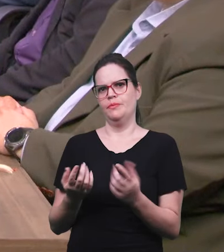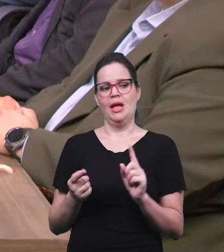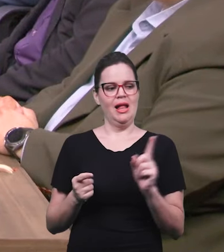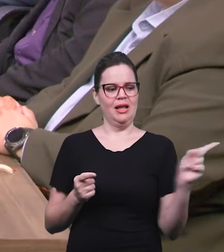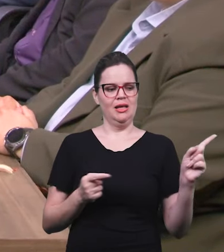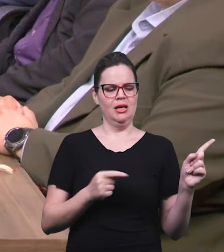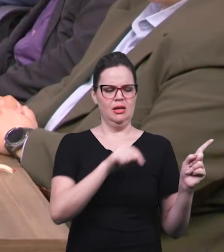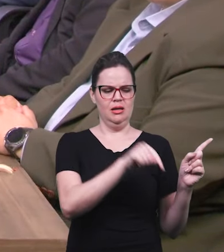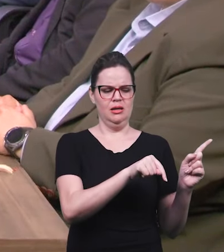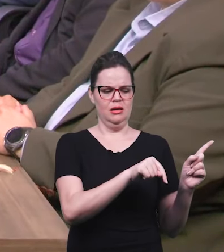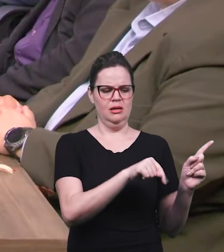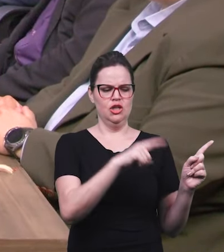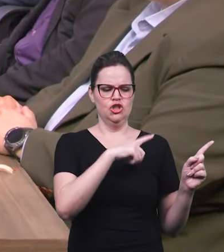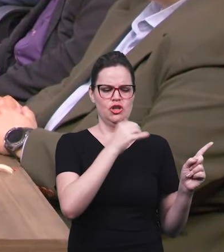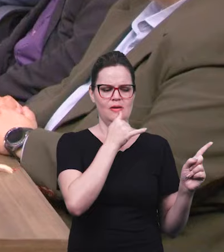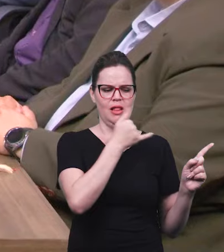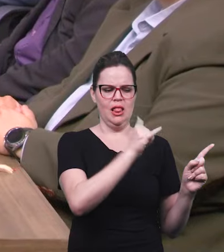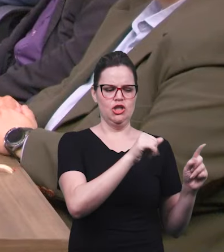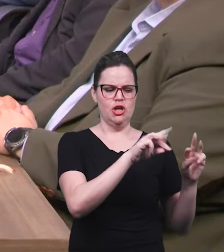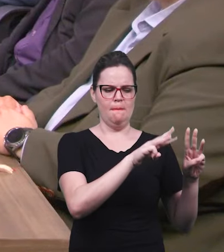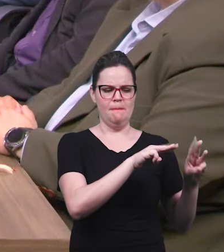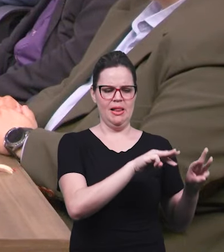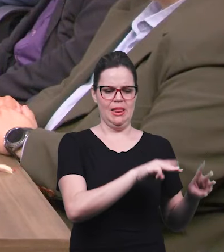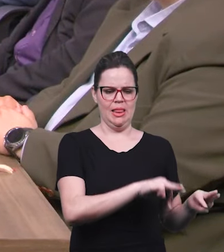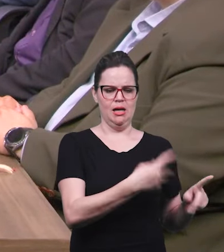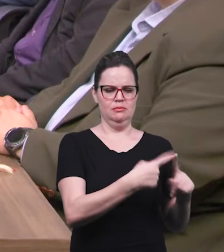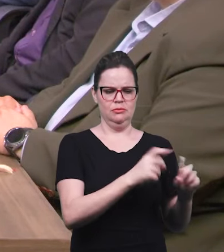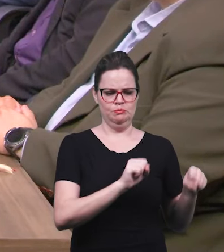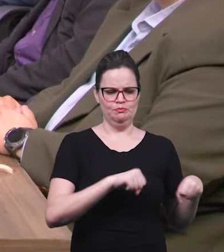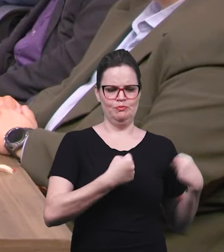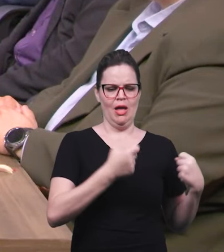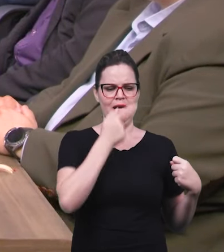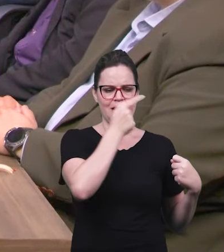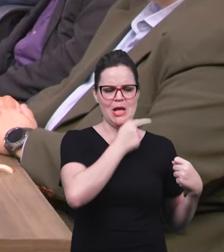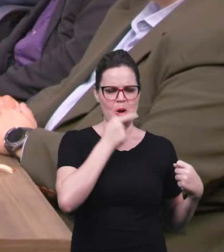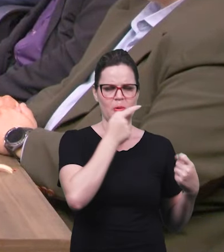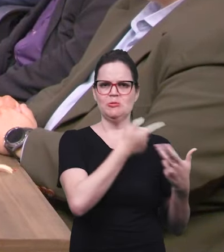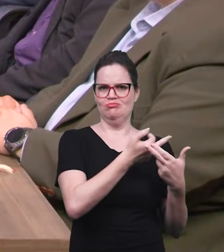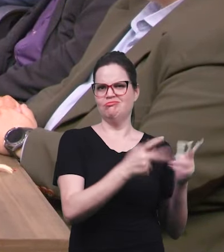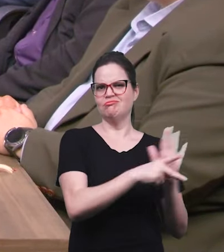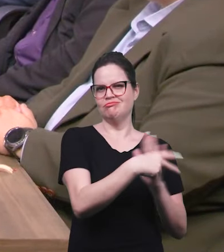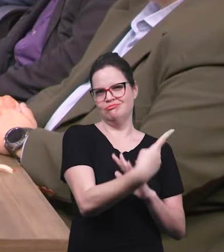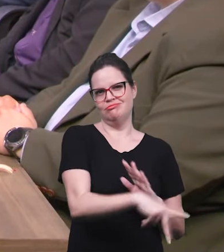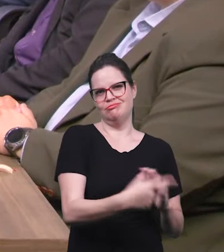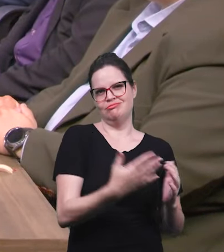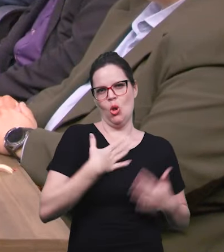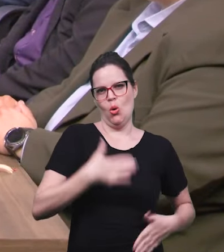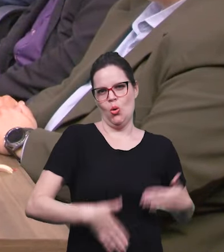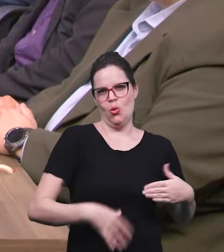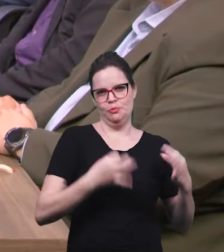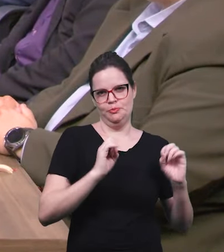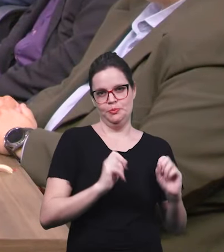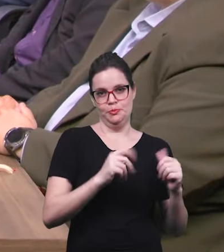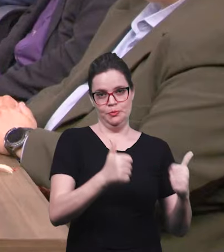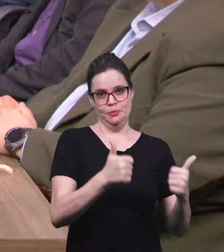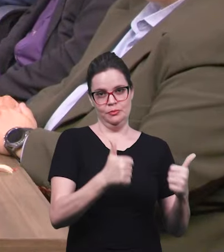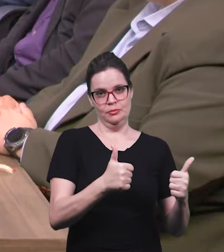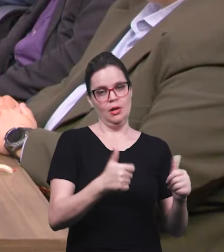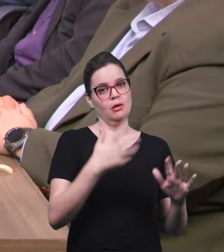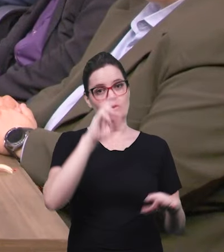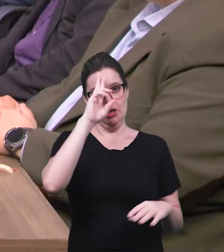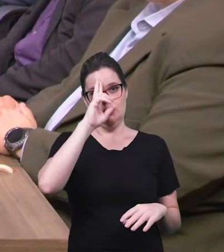maná. A energia, a glicose era o maná. Agora, para nós, você vê, é o propósito